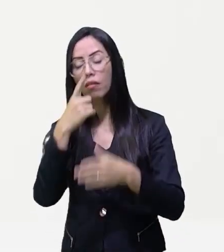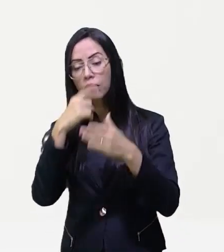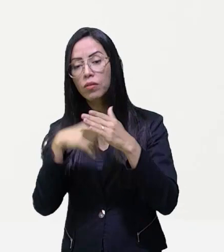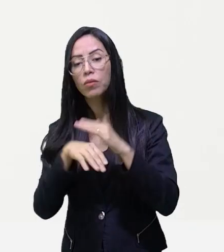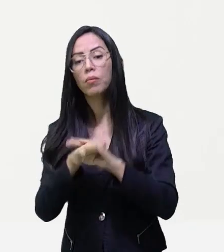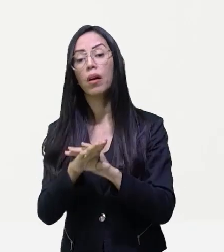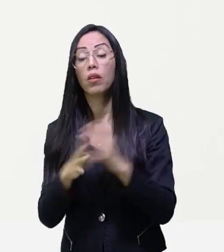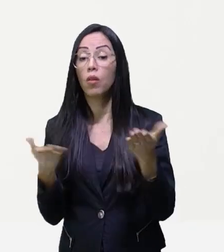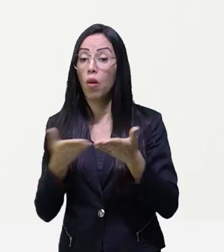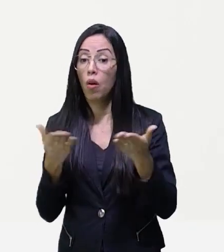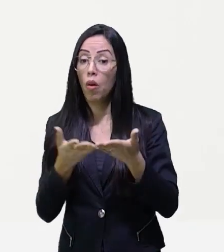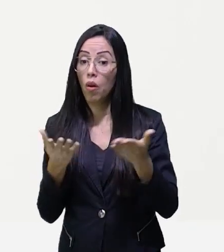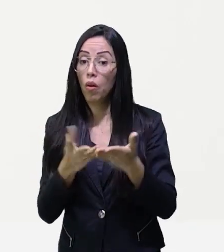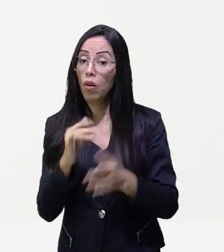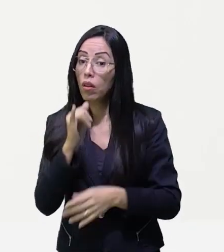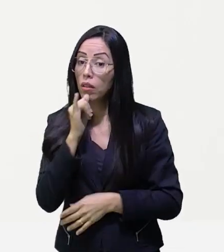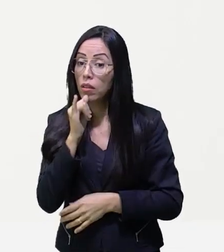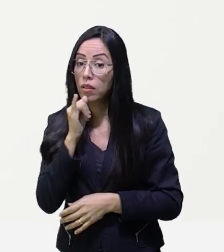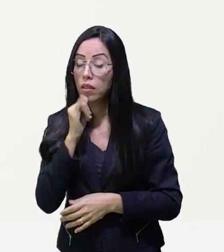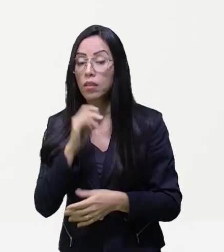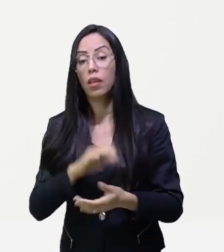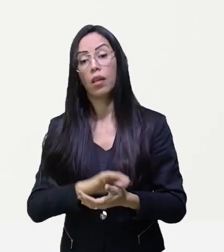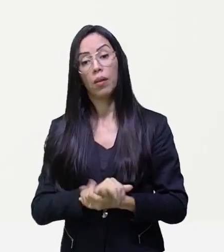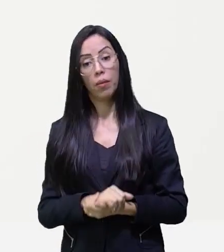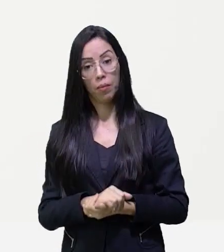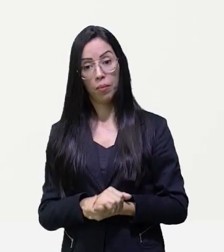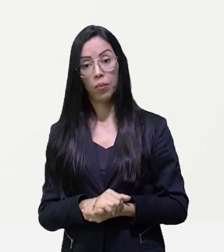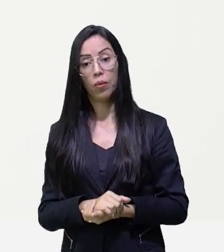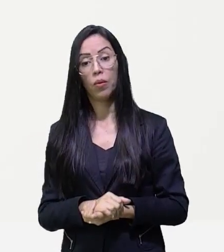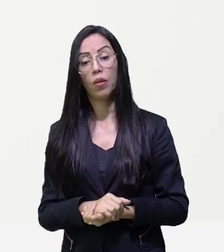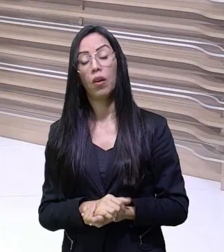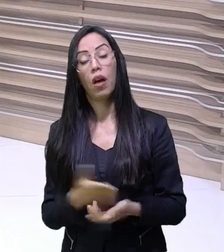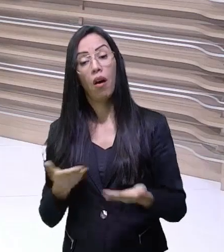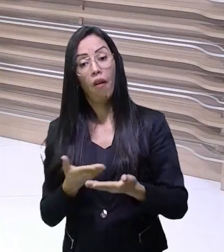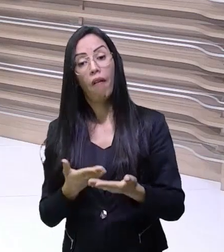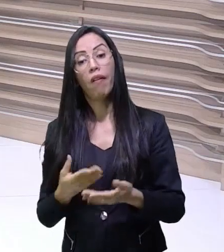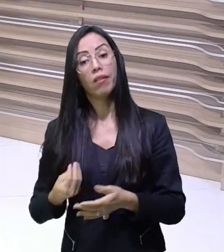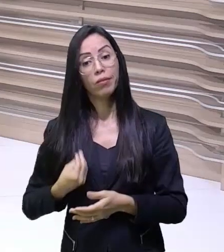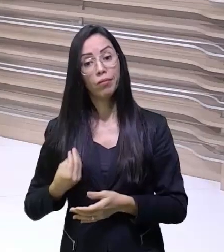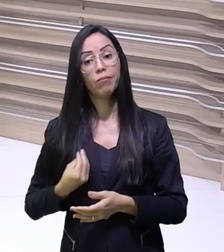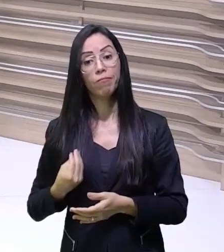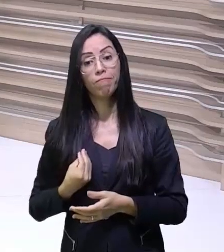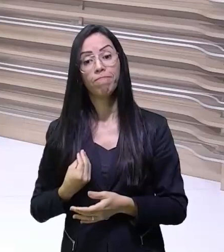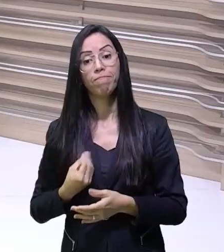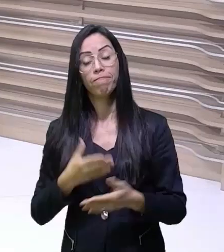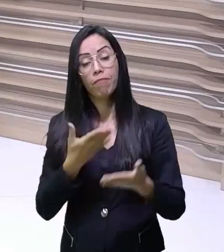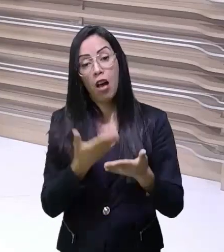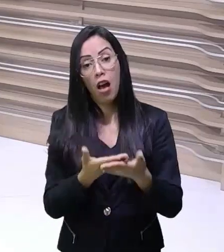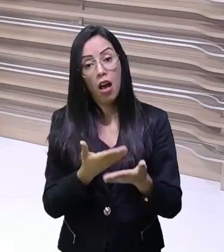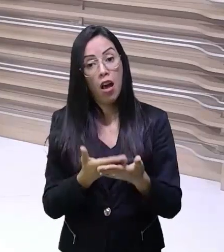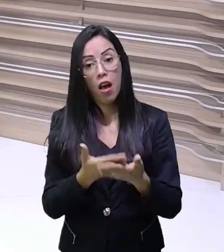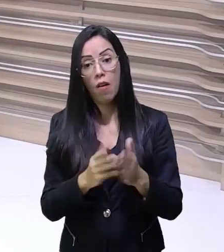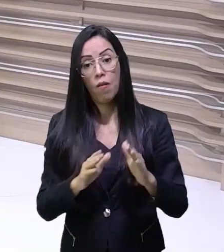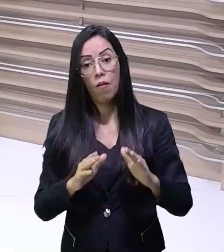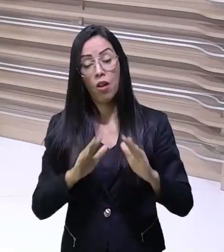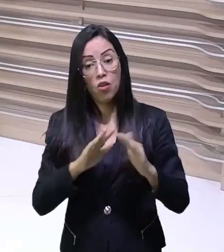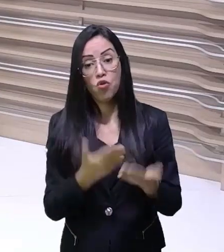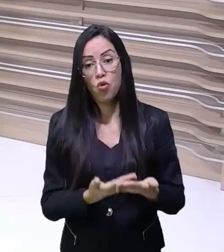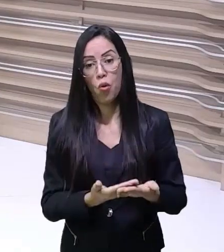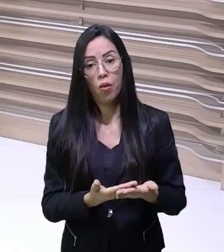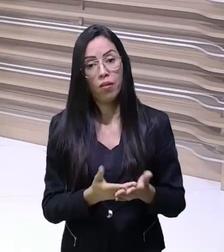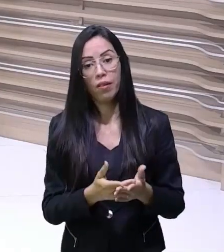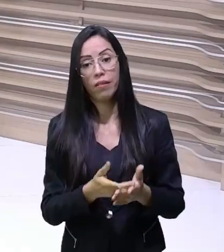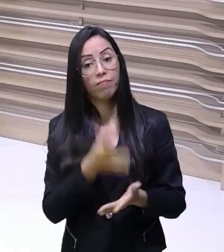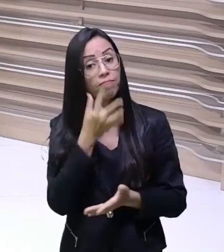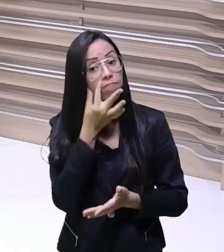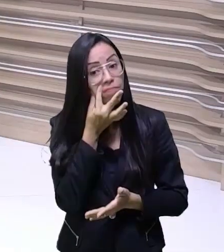por exemplo, o momento, né, que nós estamos vivendo, o que acontece? As aulas, né, elas não estão sendo presenciais,